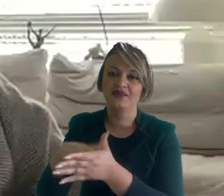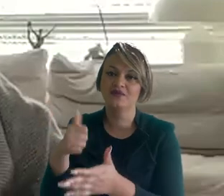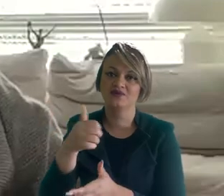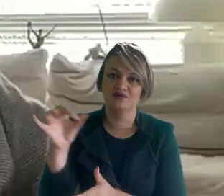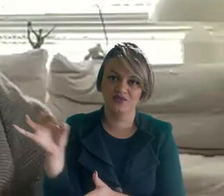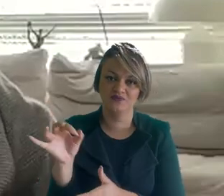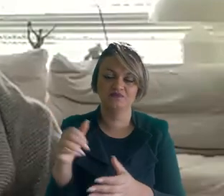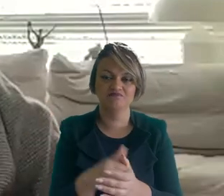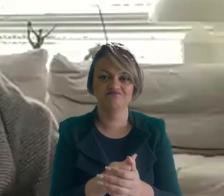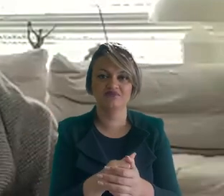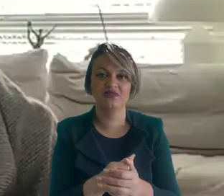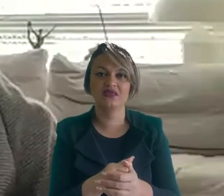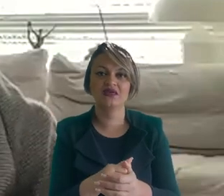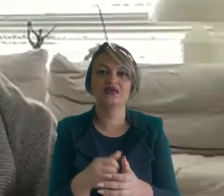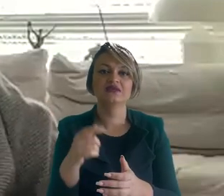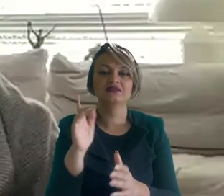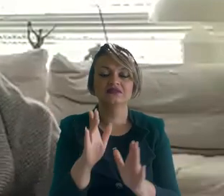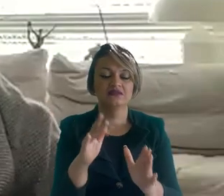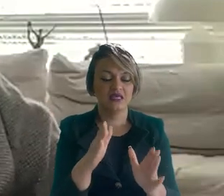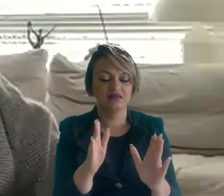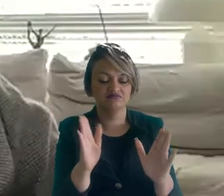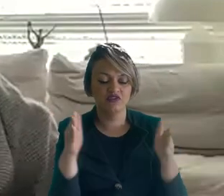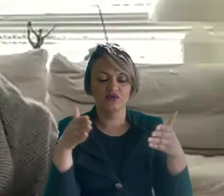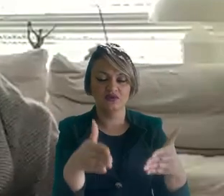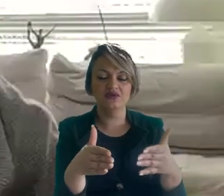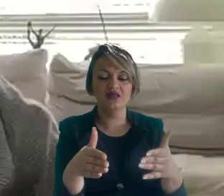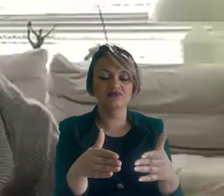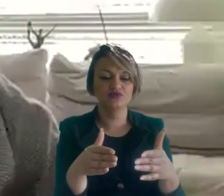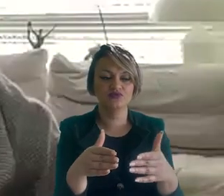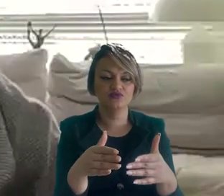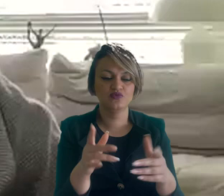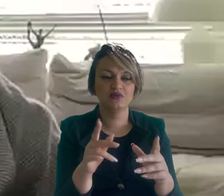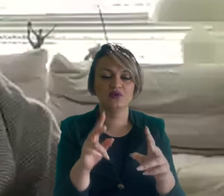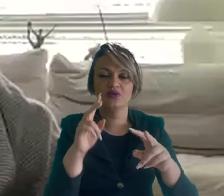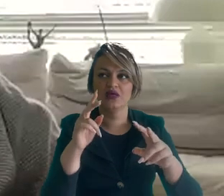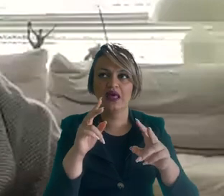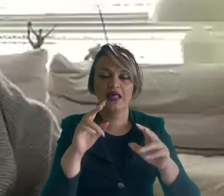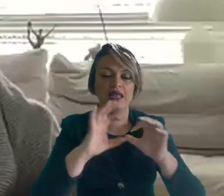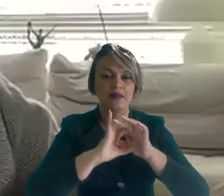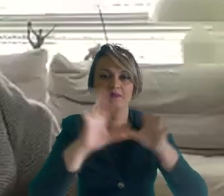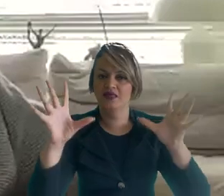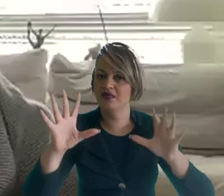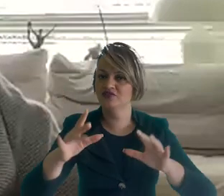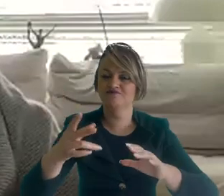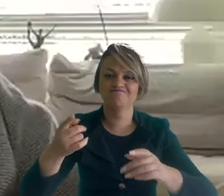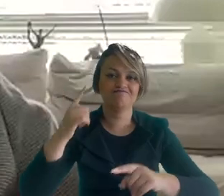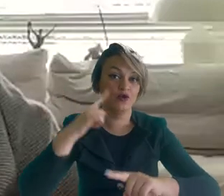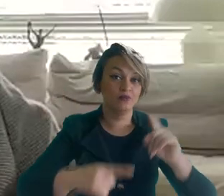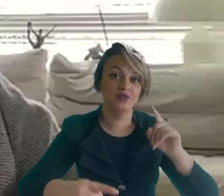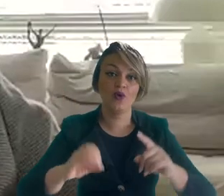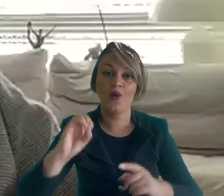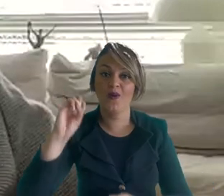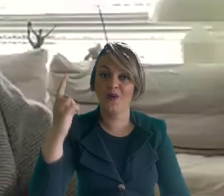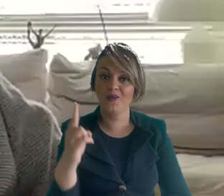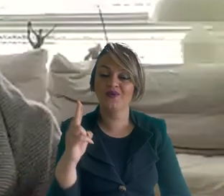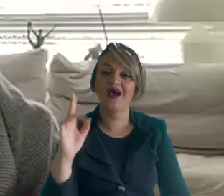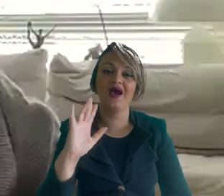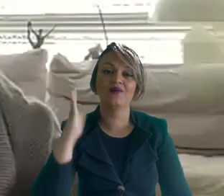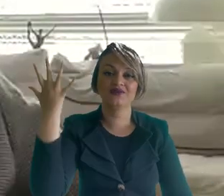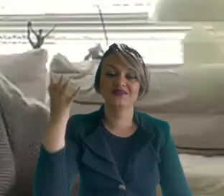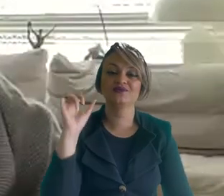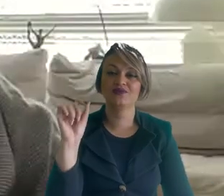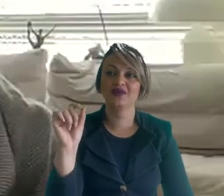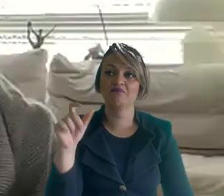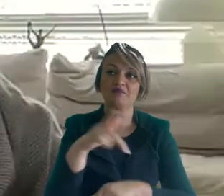restrição forte da liberdade e em alguns países até em restrição